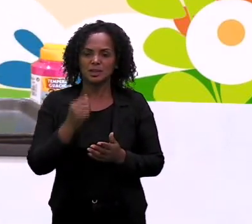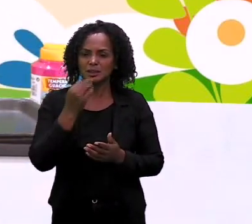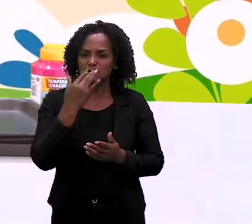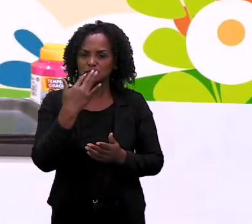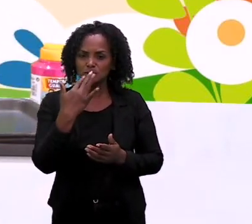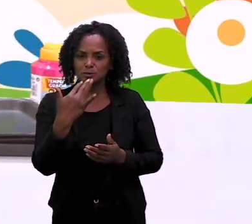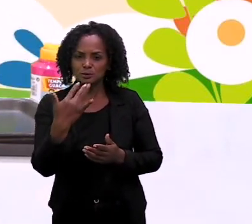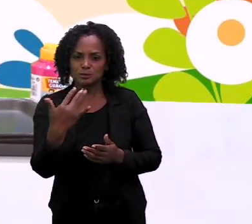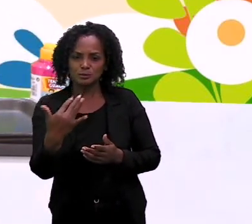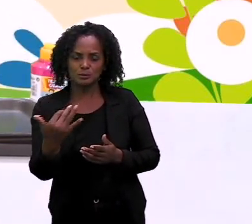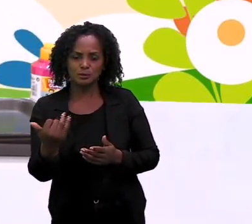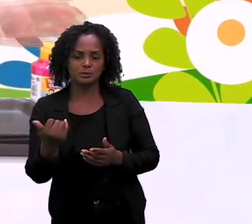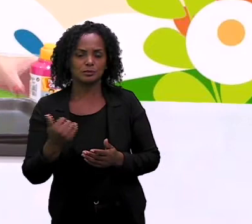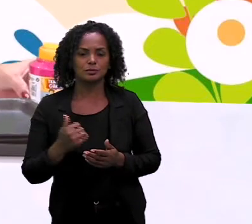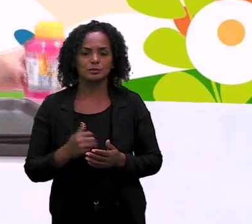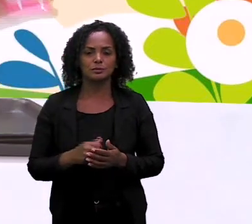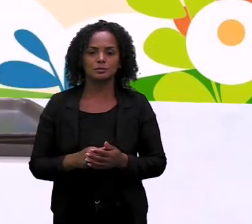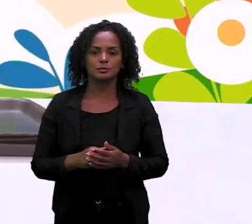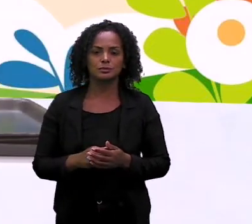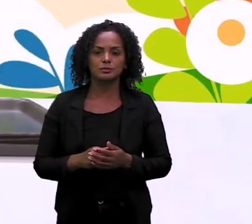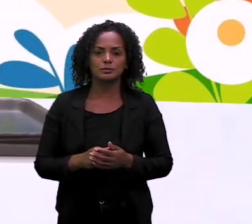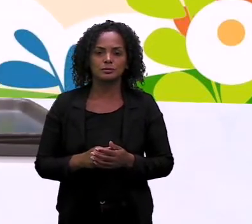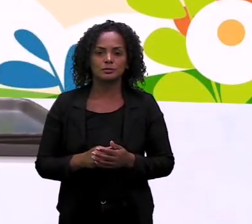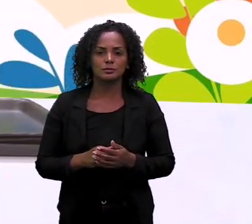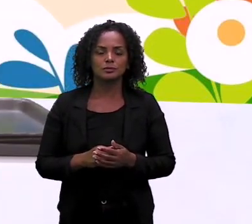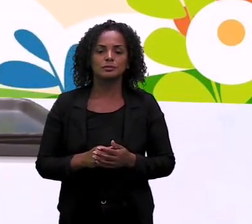Tintas coloridas,